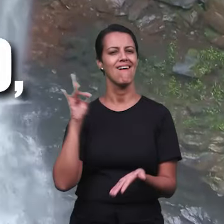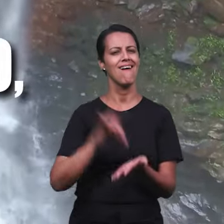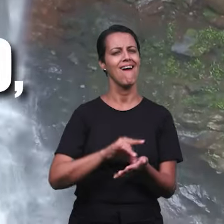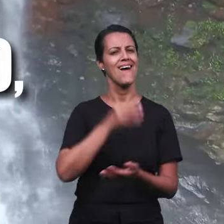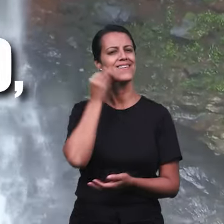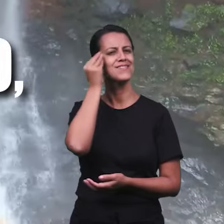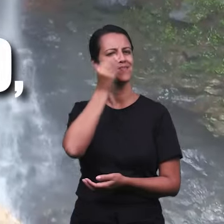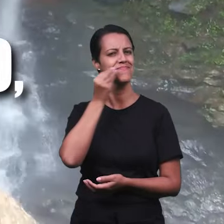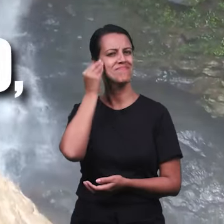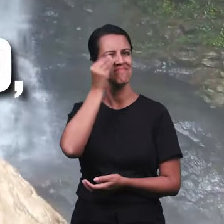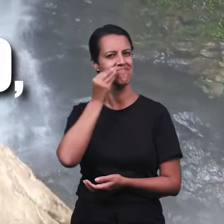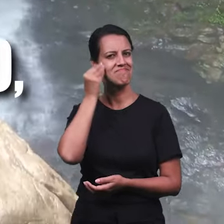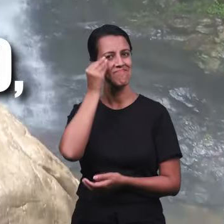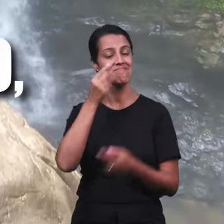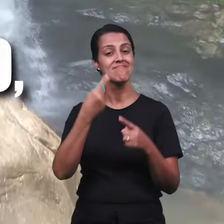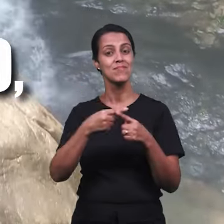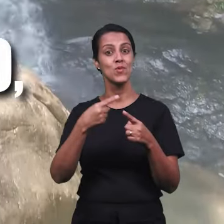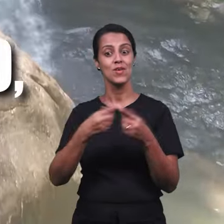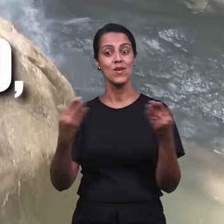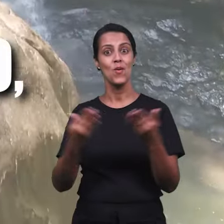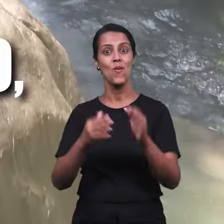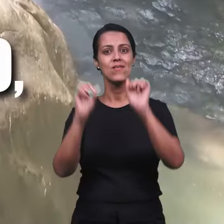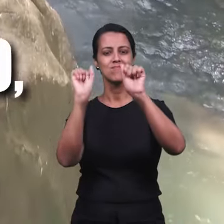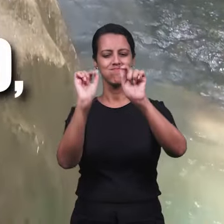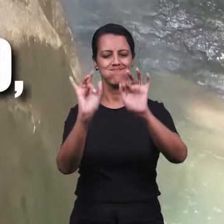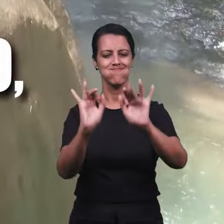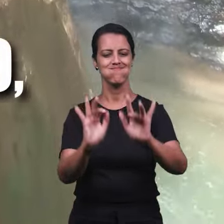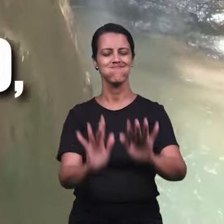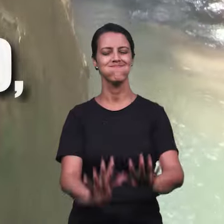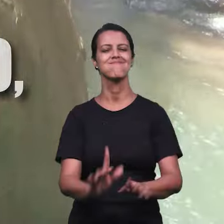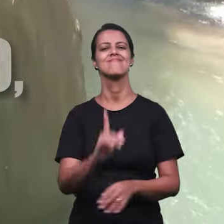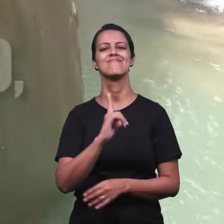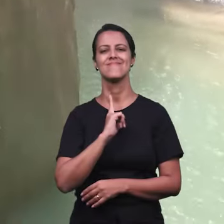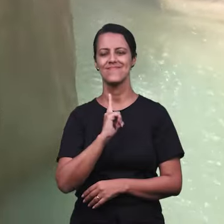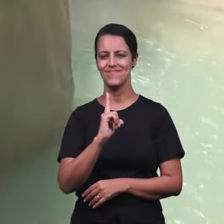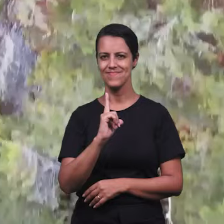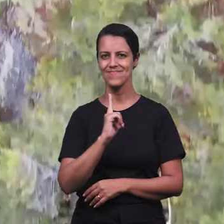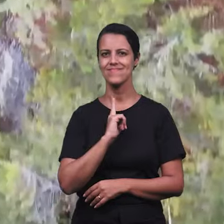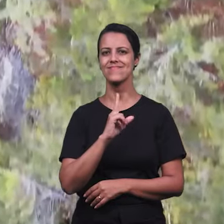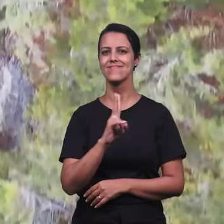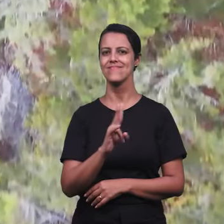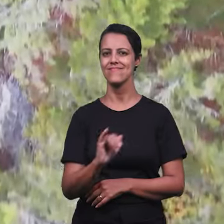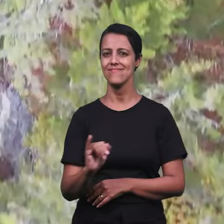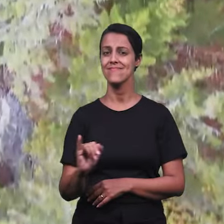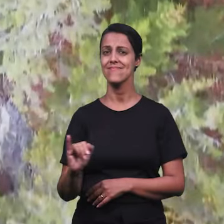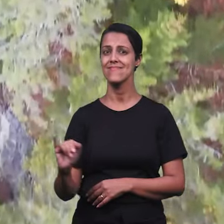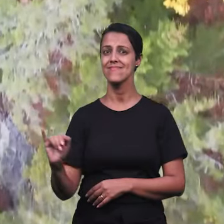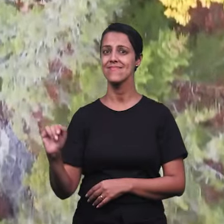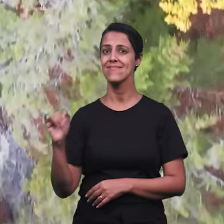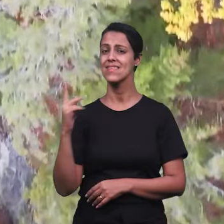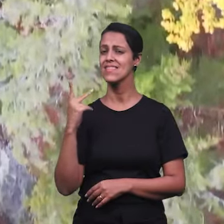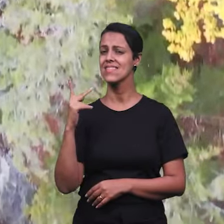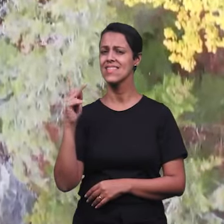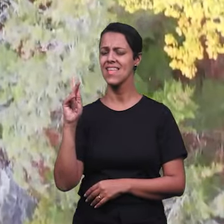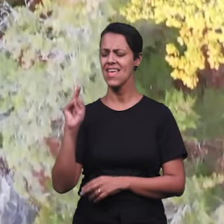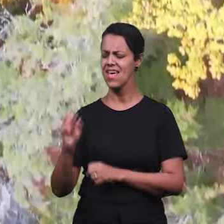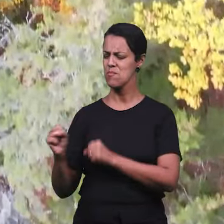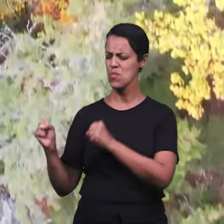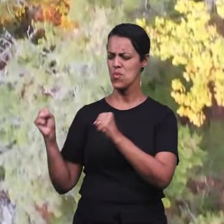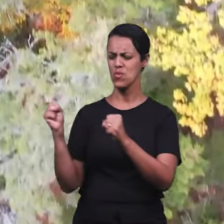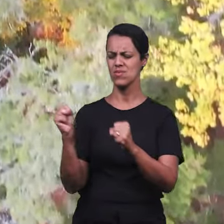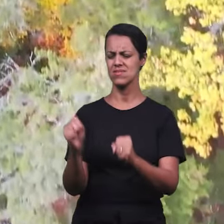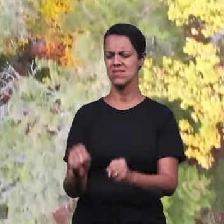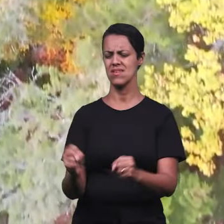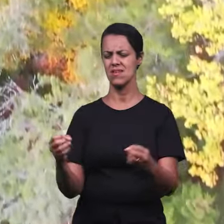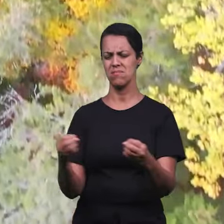experimentado Cristo vai hoje passar o seu poder é